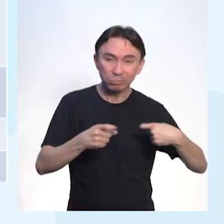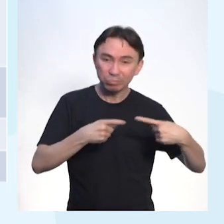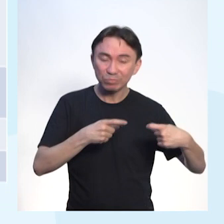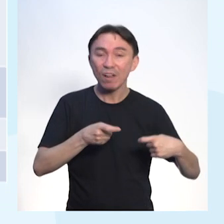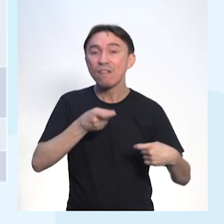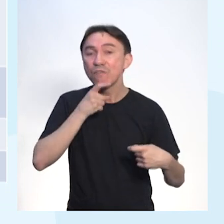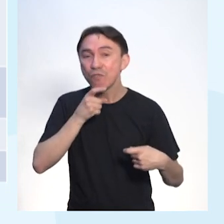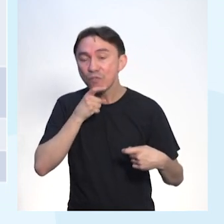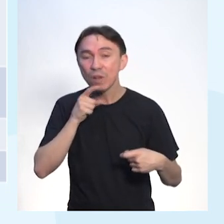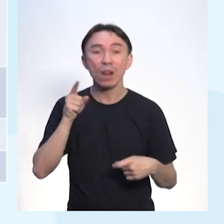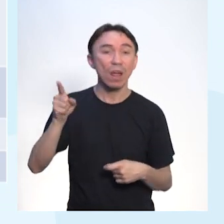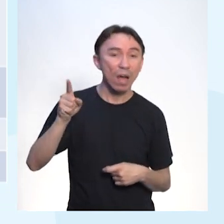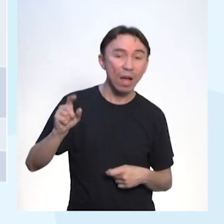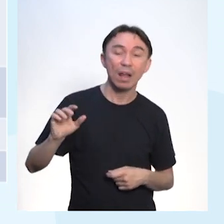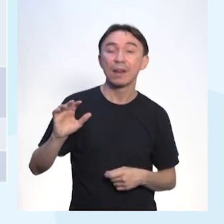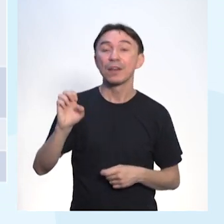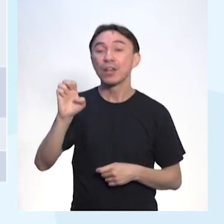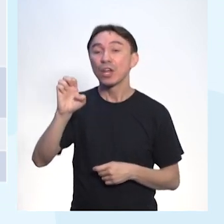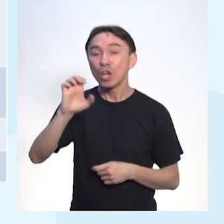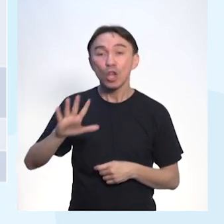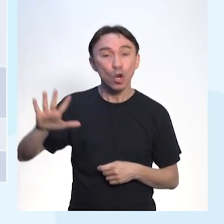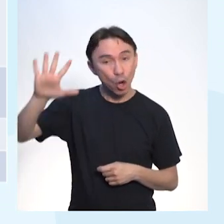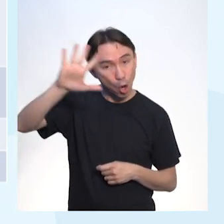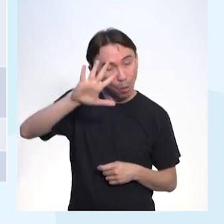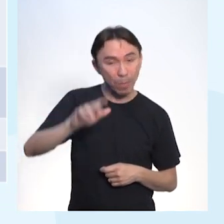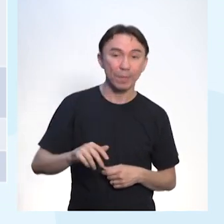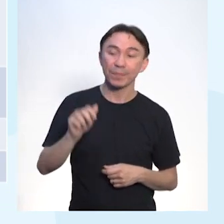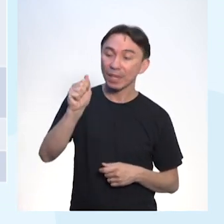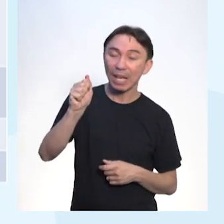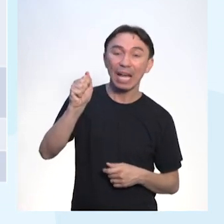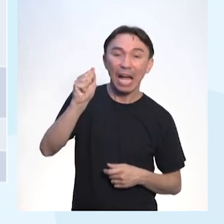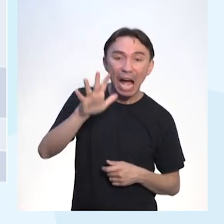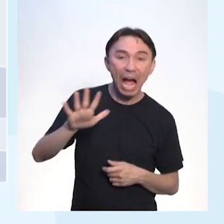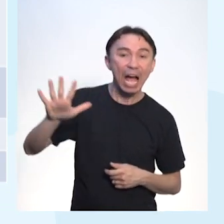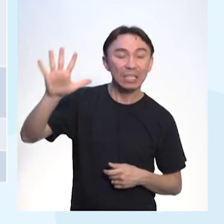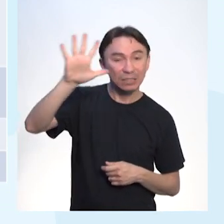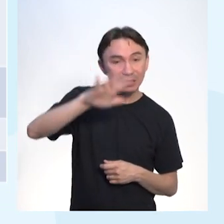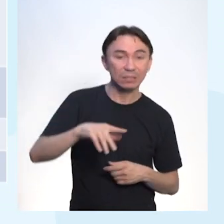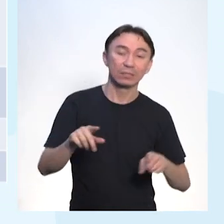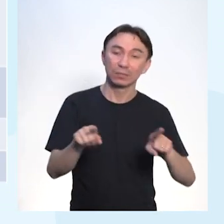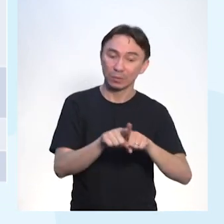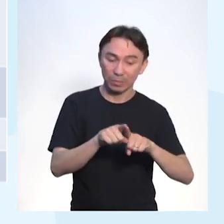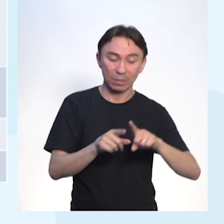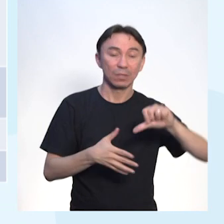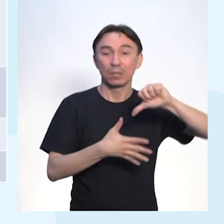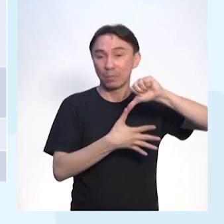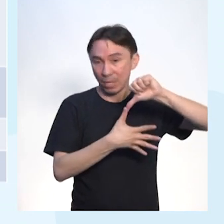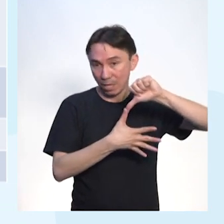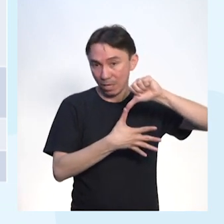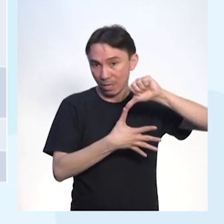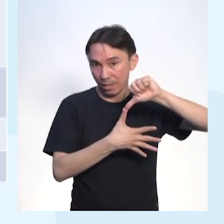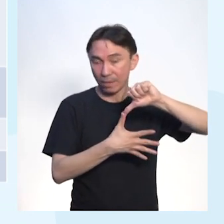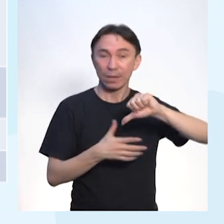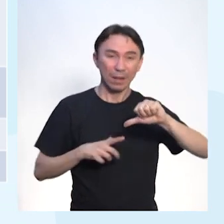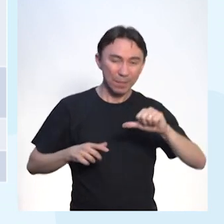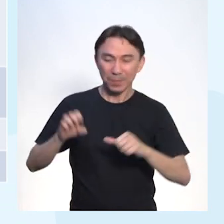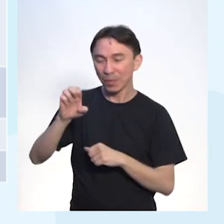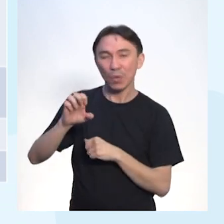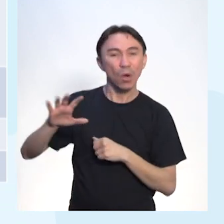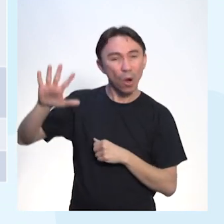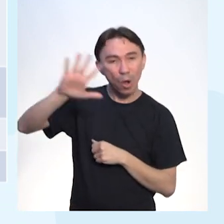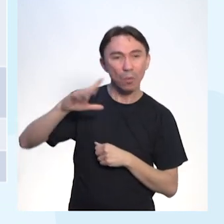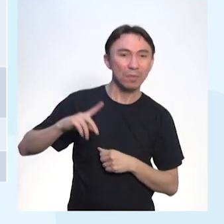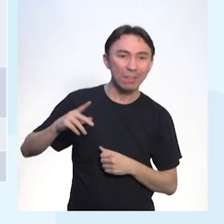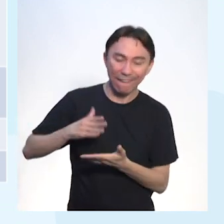na Europa, na Ásia e na América. Nós teremos na Europa a divisão da Alemanha, né, o